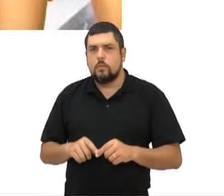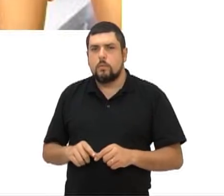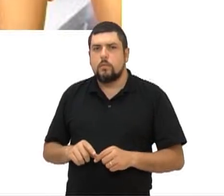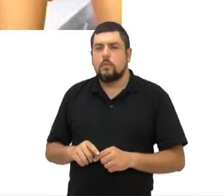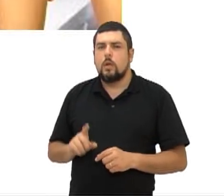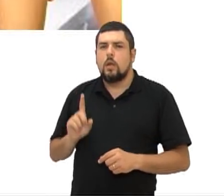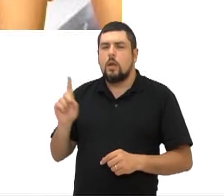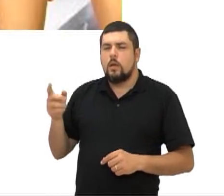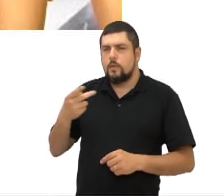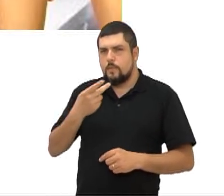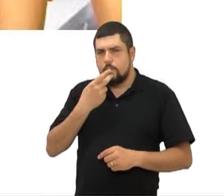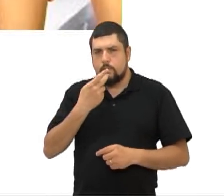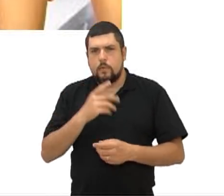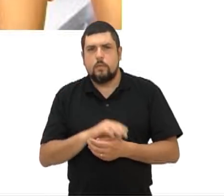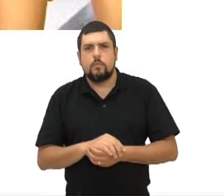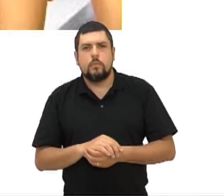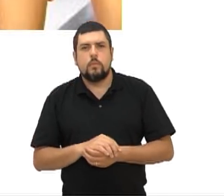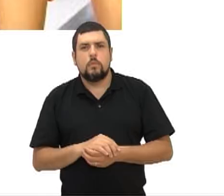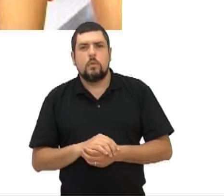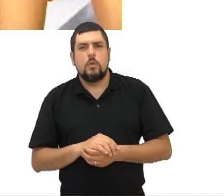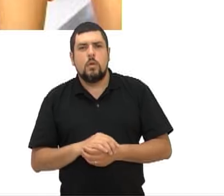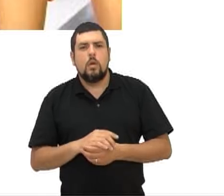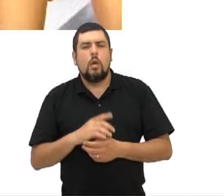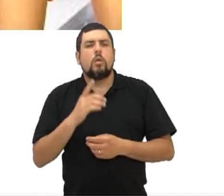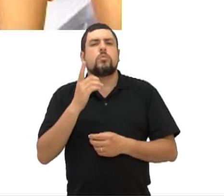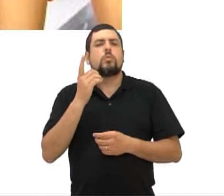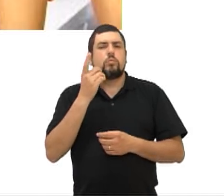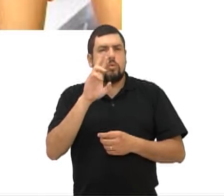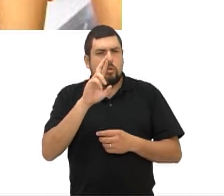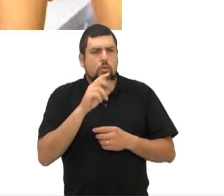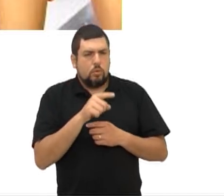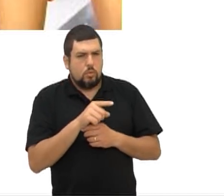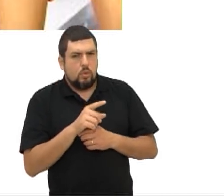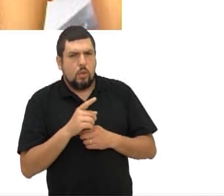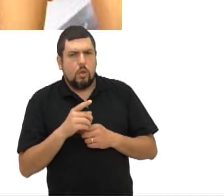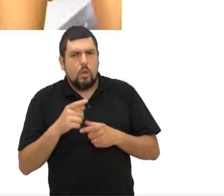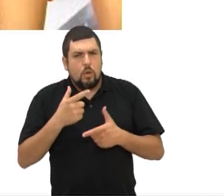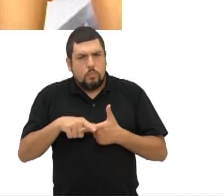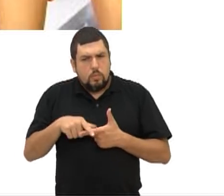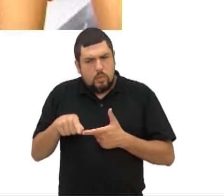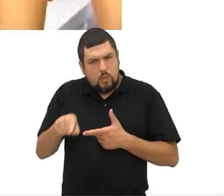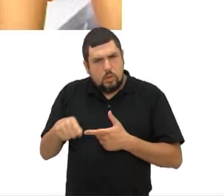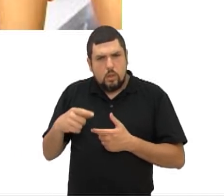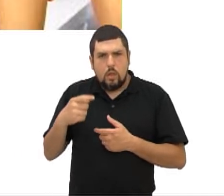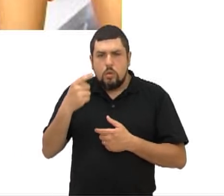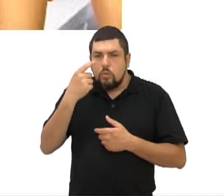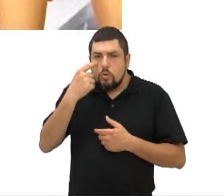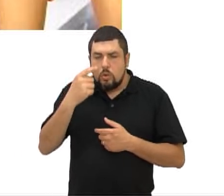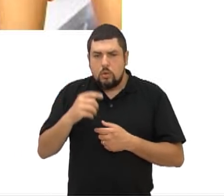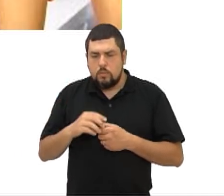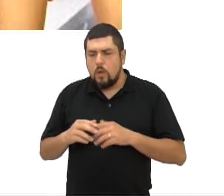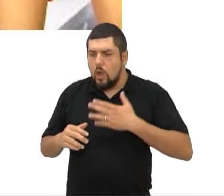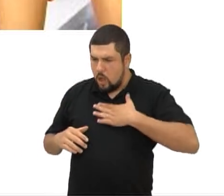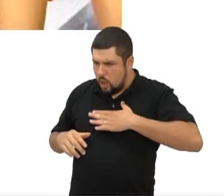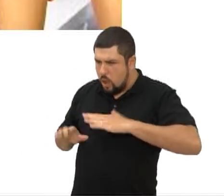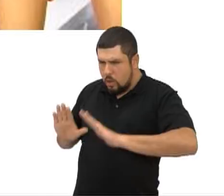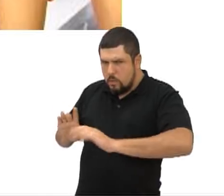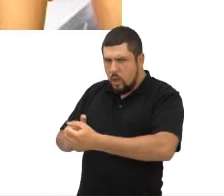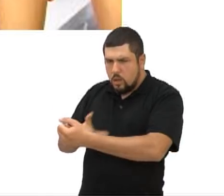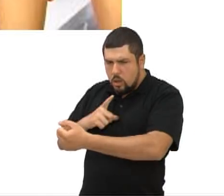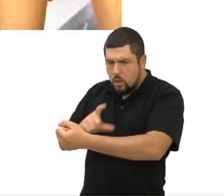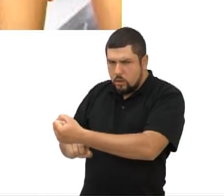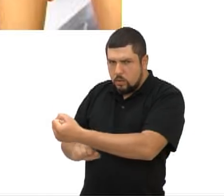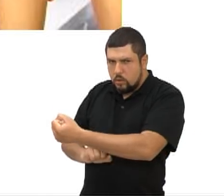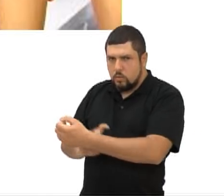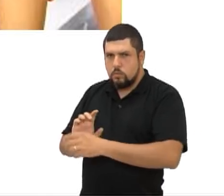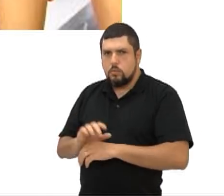diz: doutora, o problema dela é nos olhos. Eu já vou chegar lá, tenha nervo.